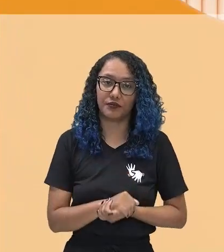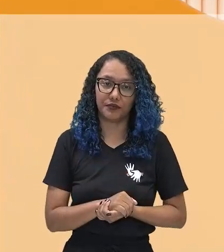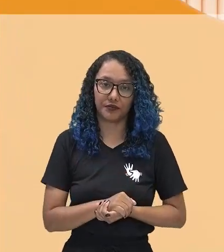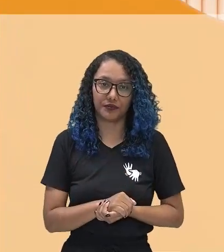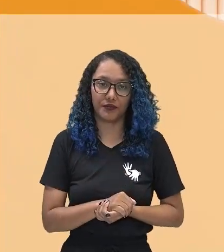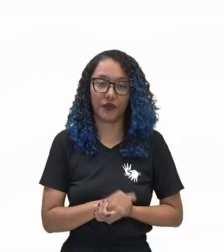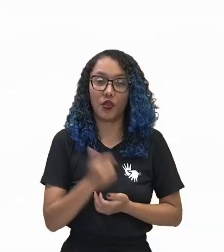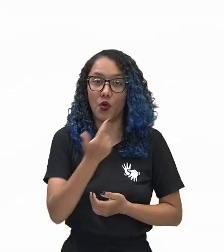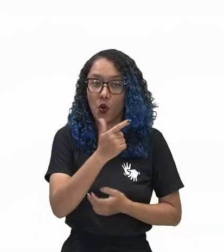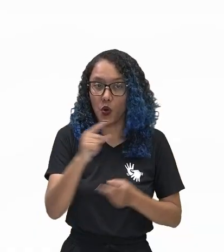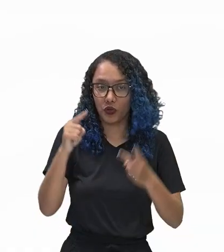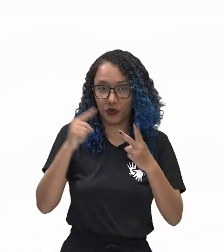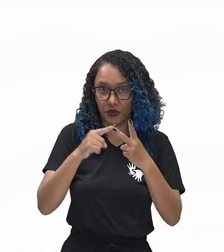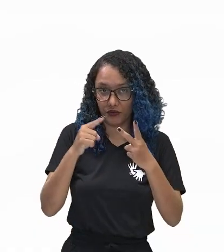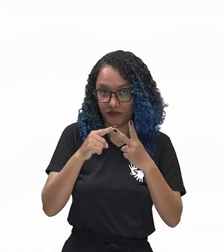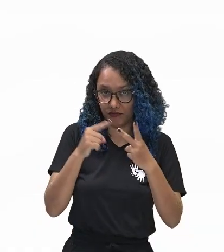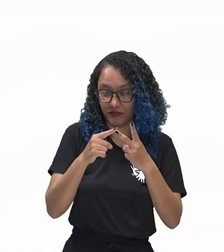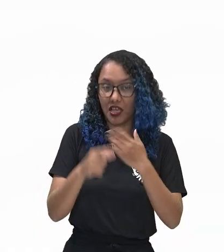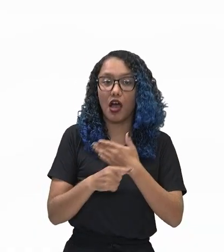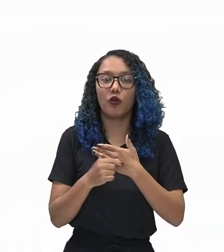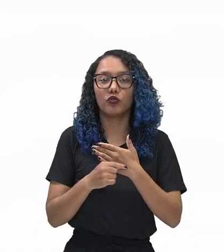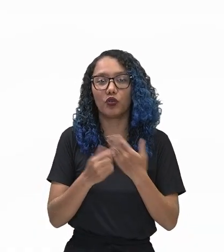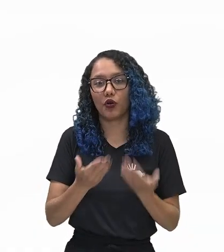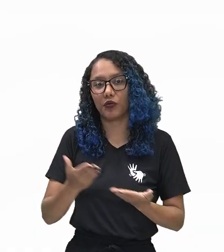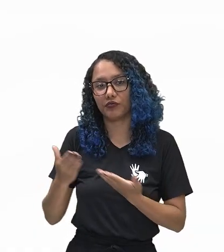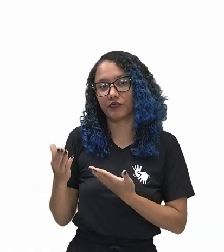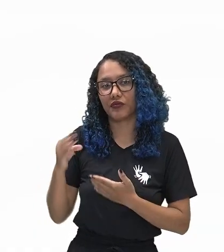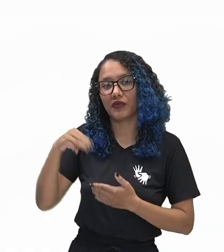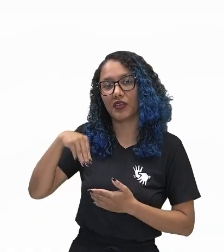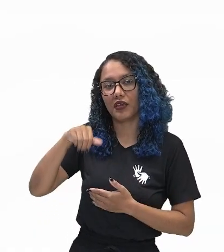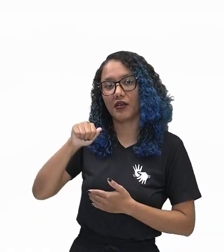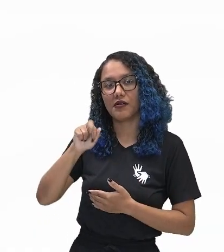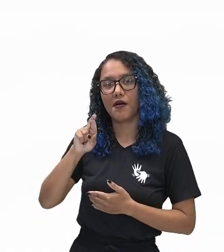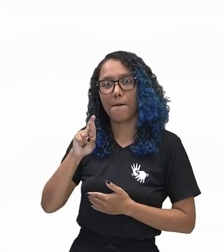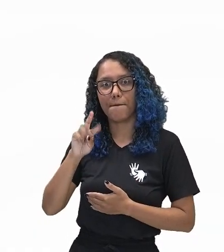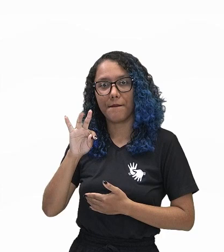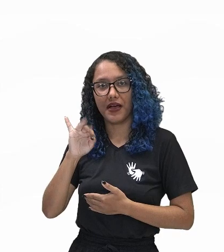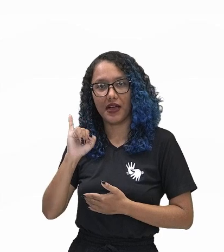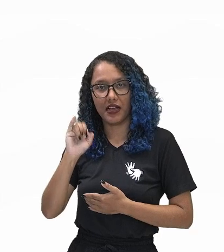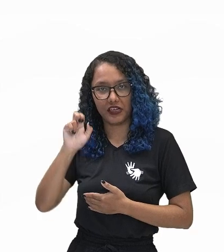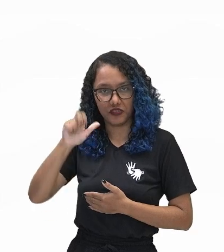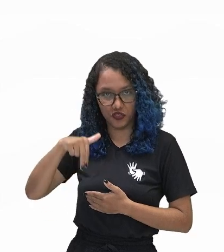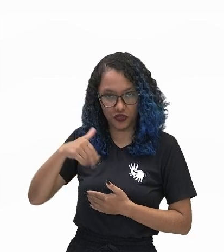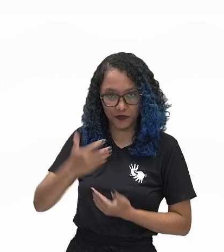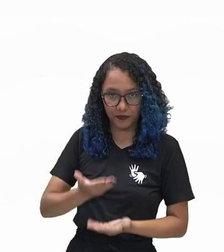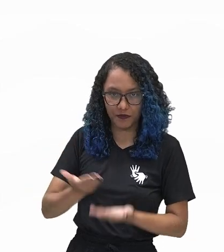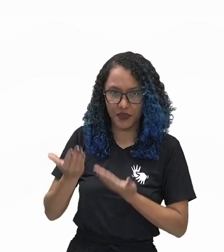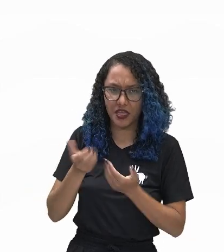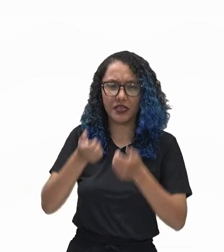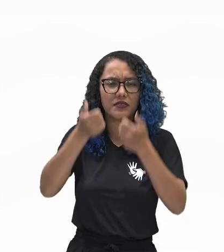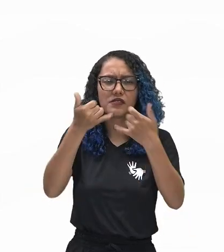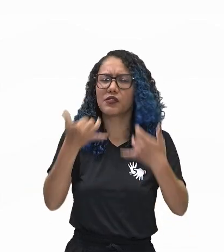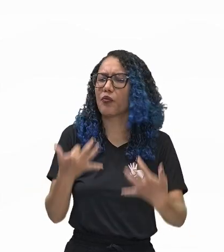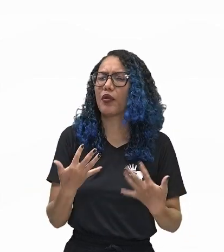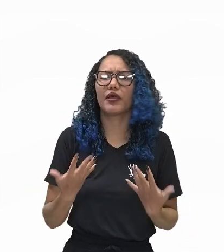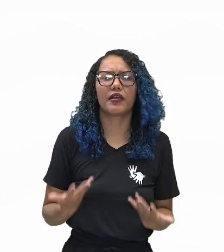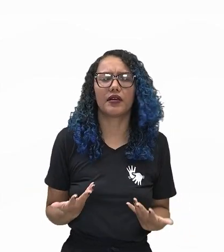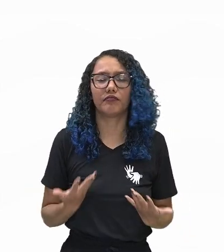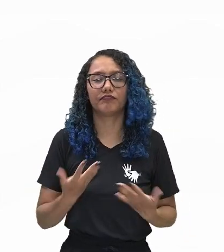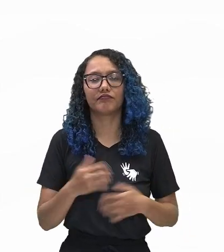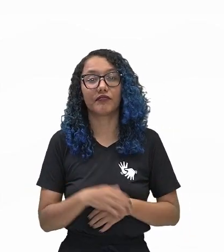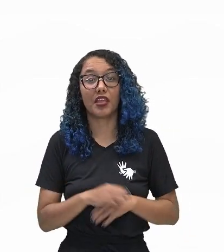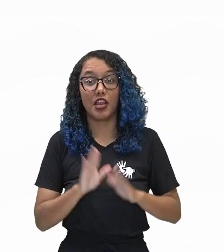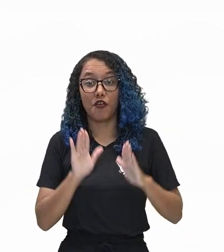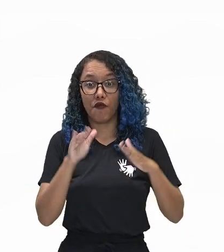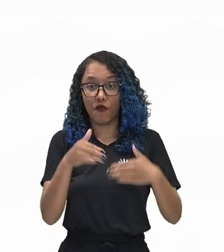outro filósofo bem interessante, o alemão Martin Heidegger, tá? O que o Heidegger diz para nós? Ele traz a ideia do Dasein, tá